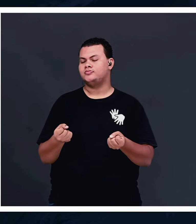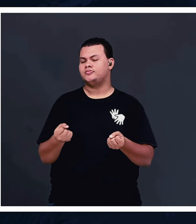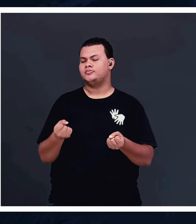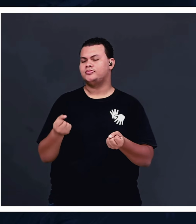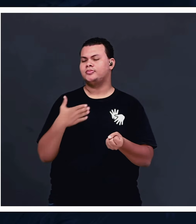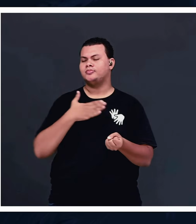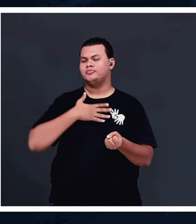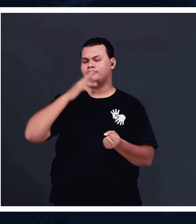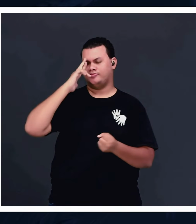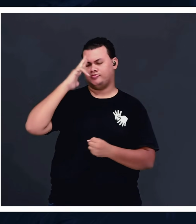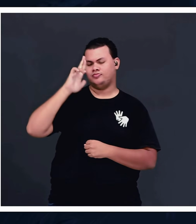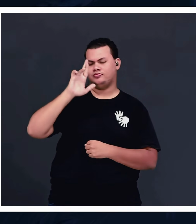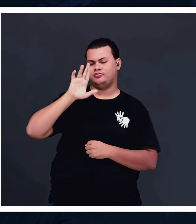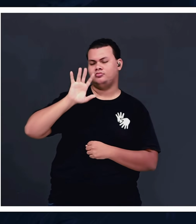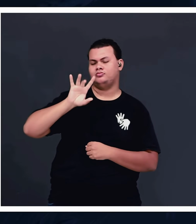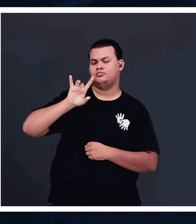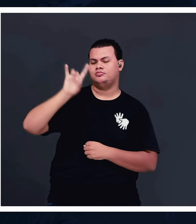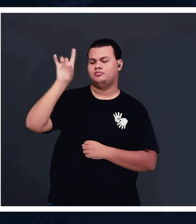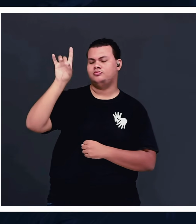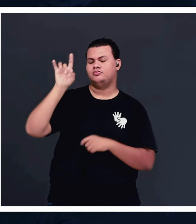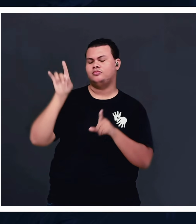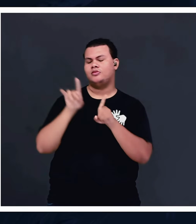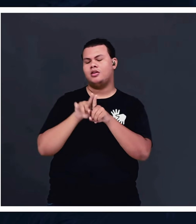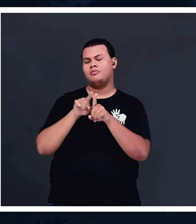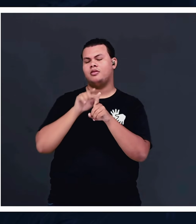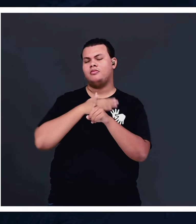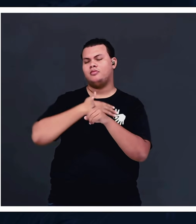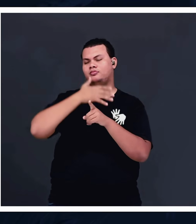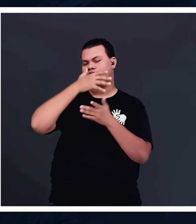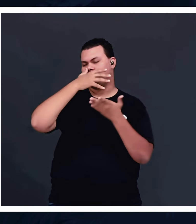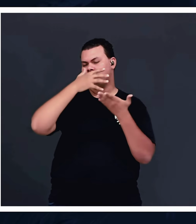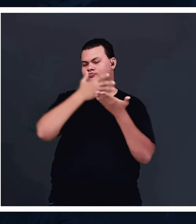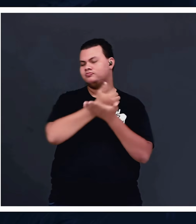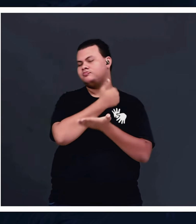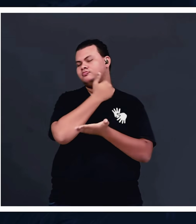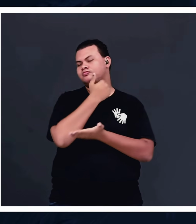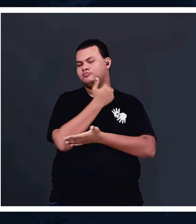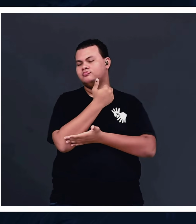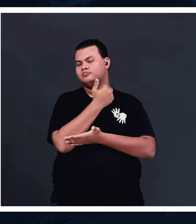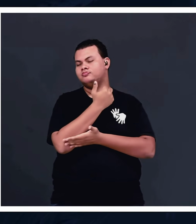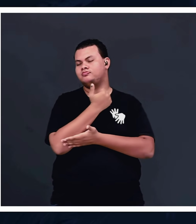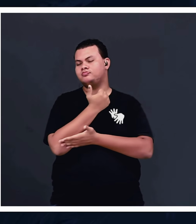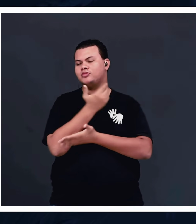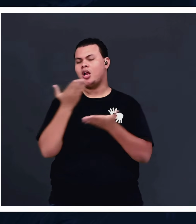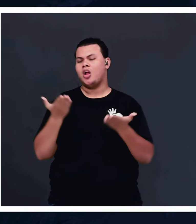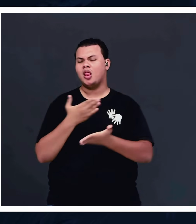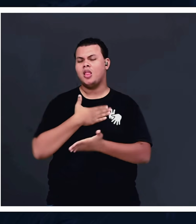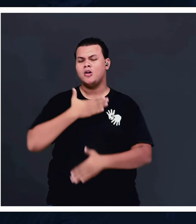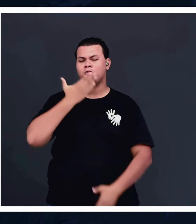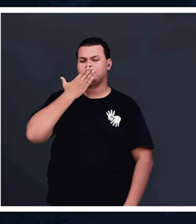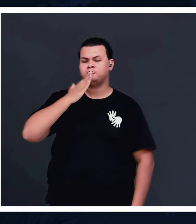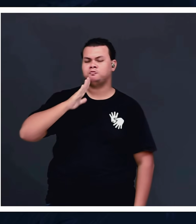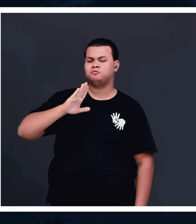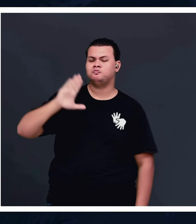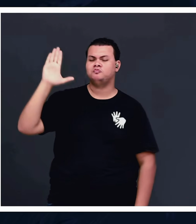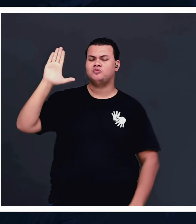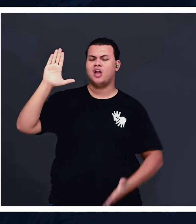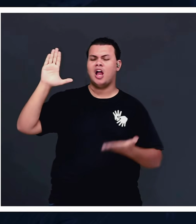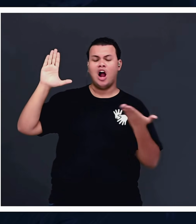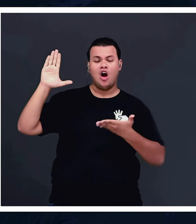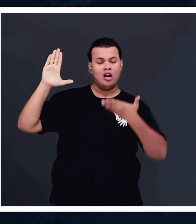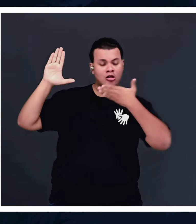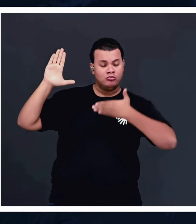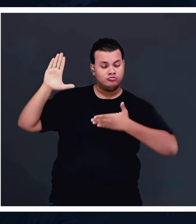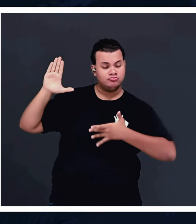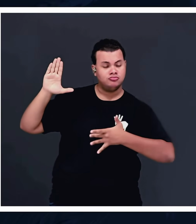como meu Senhor e como meu Salvador, E te prometo que a partir de